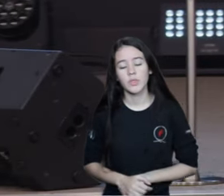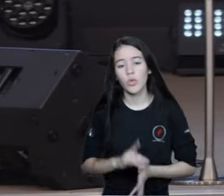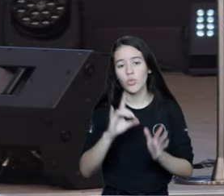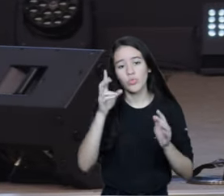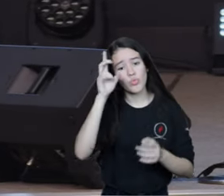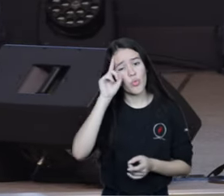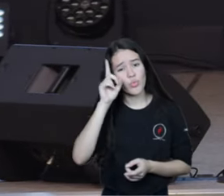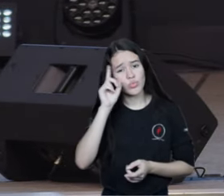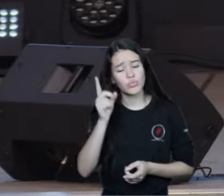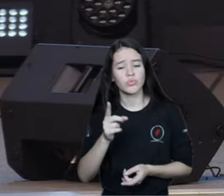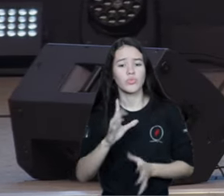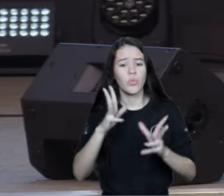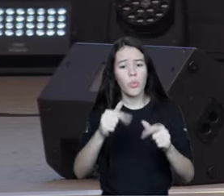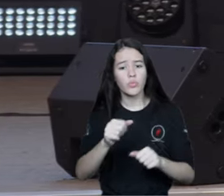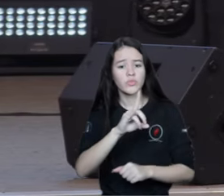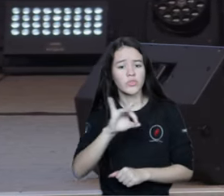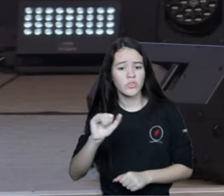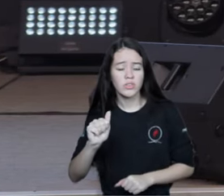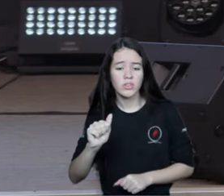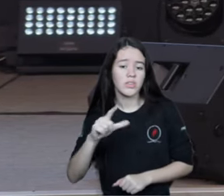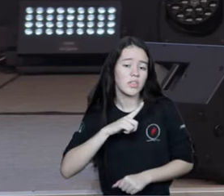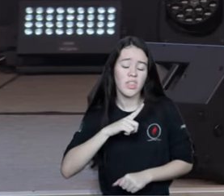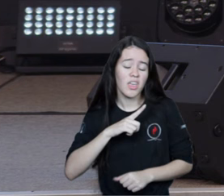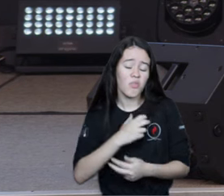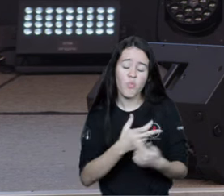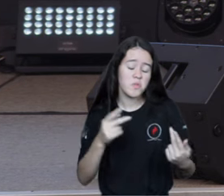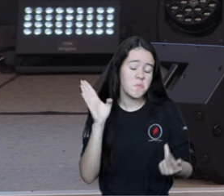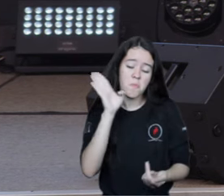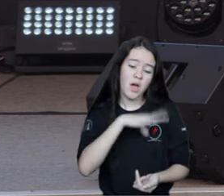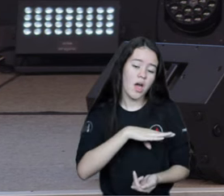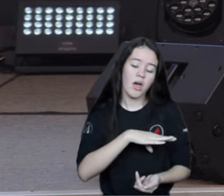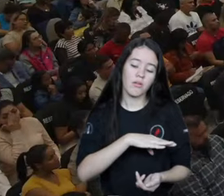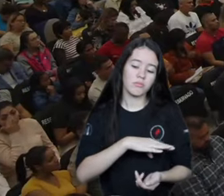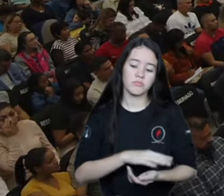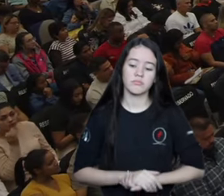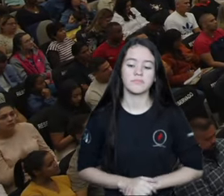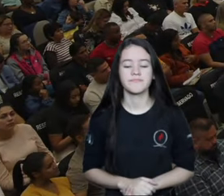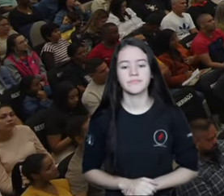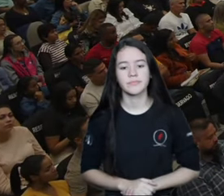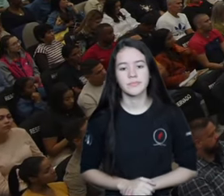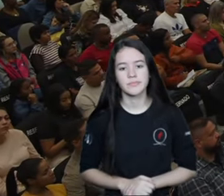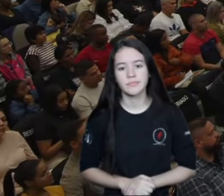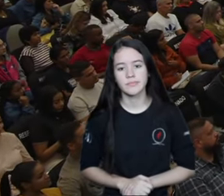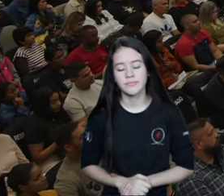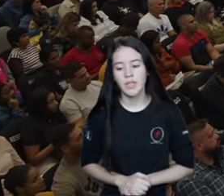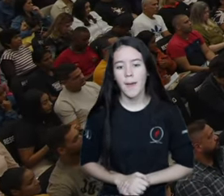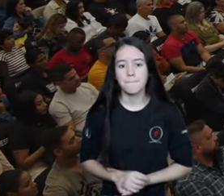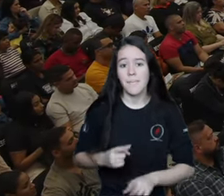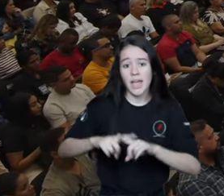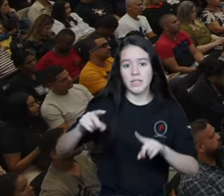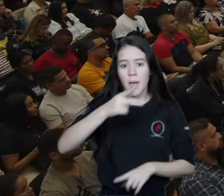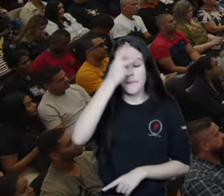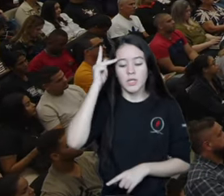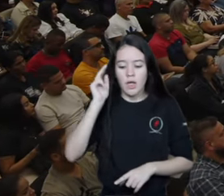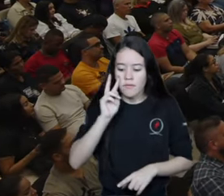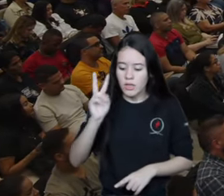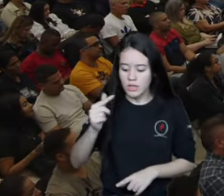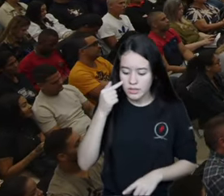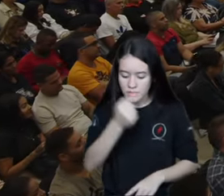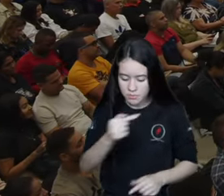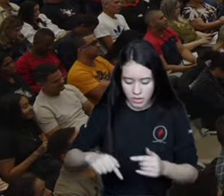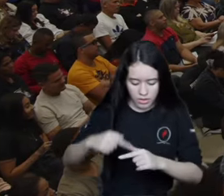a sua vida basta cada dia o seu próprio mal e o cara já tá se consumindo pela semana que